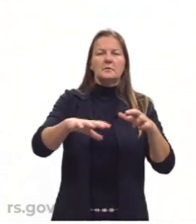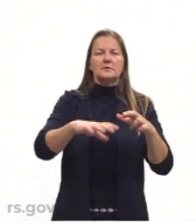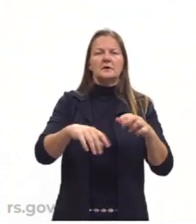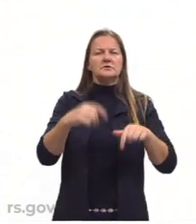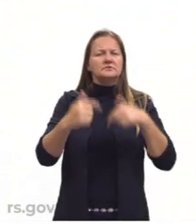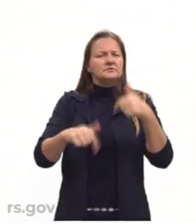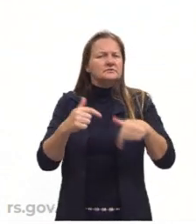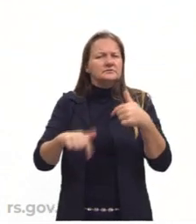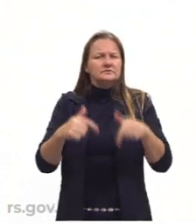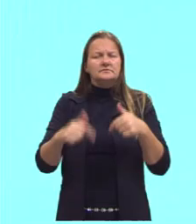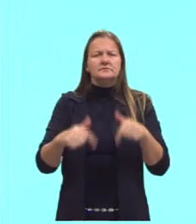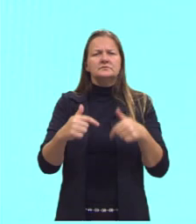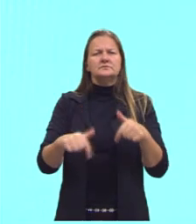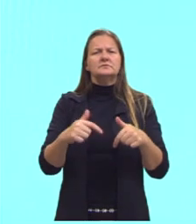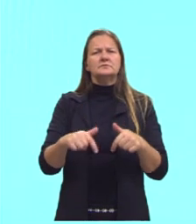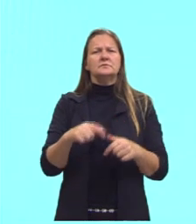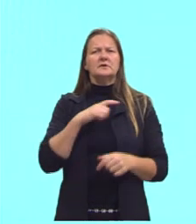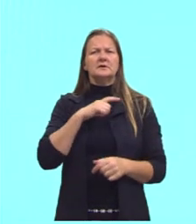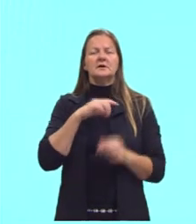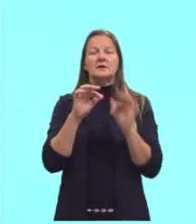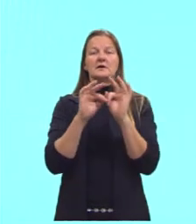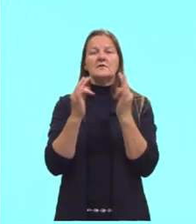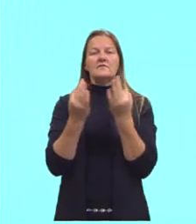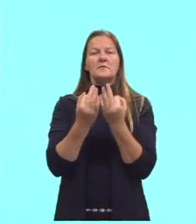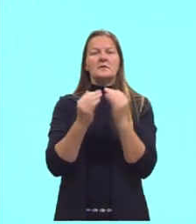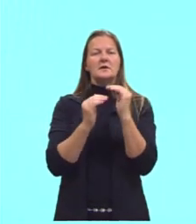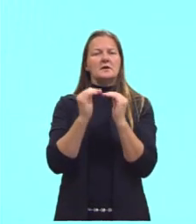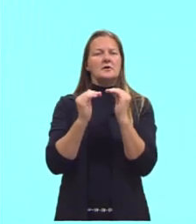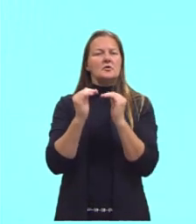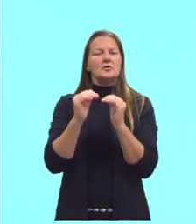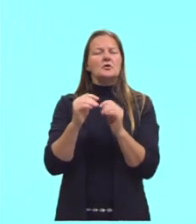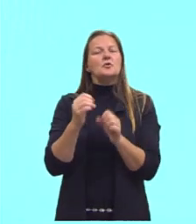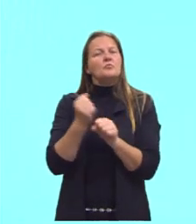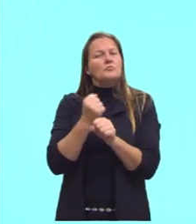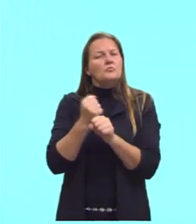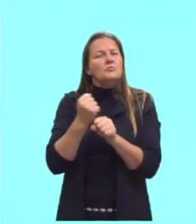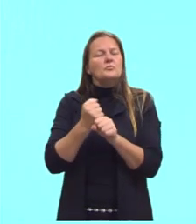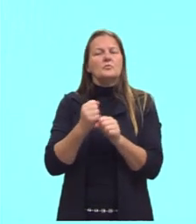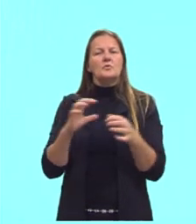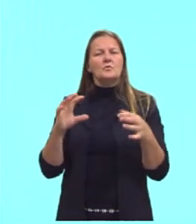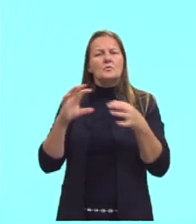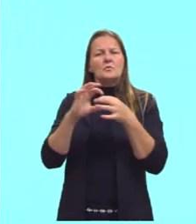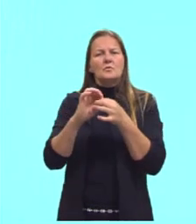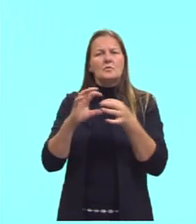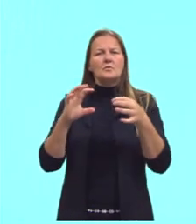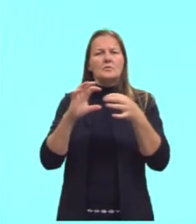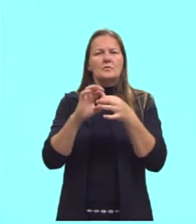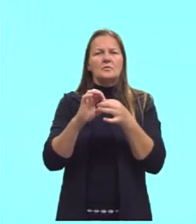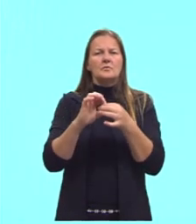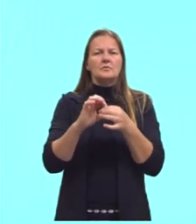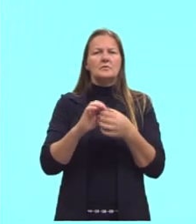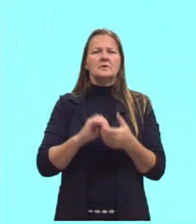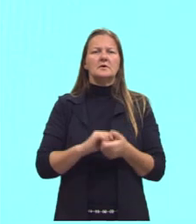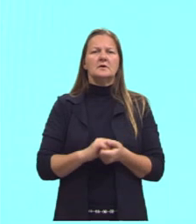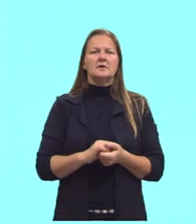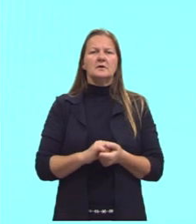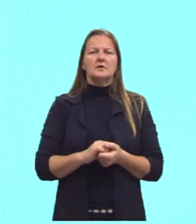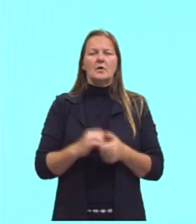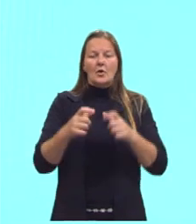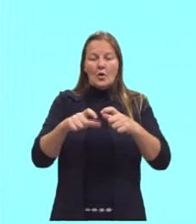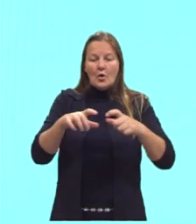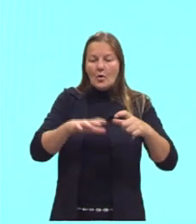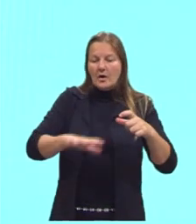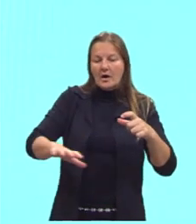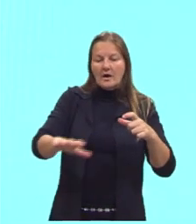trabalha né ela vai ter uma é de produção ligado Então a a localização